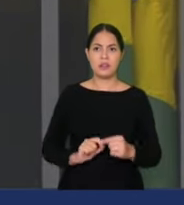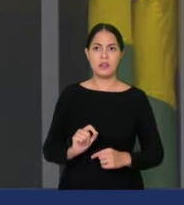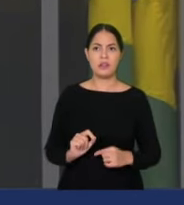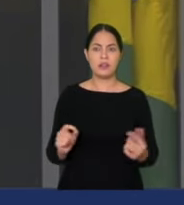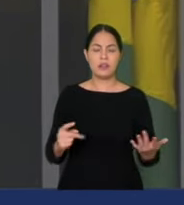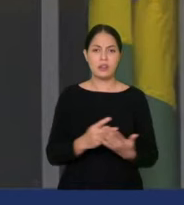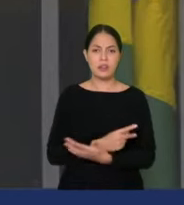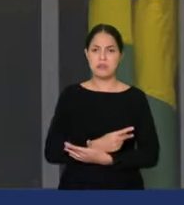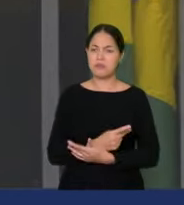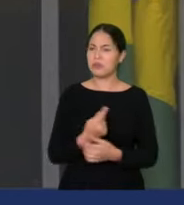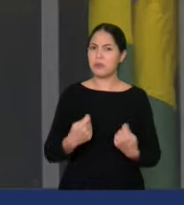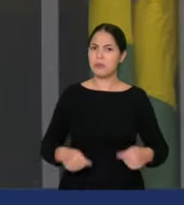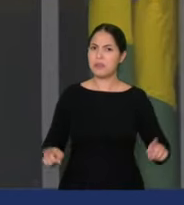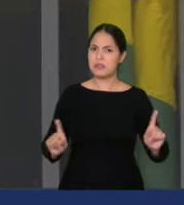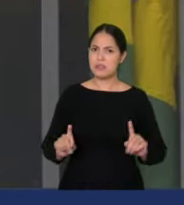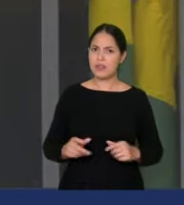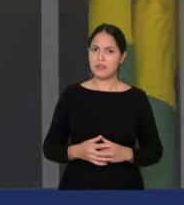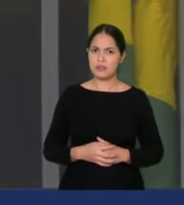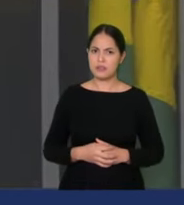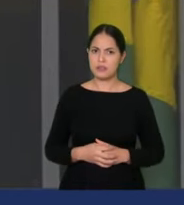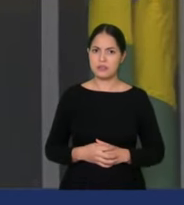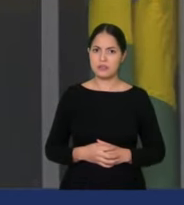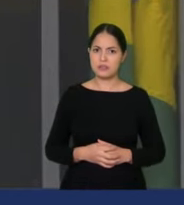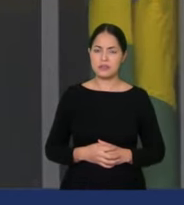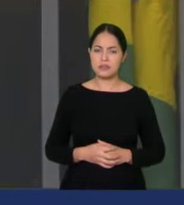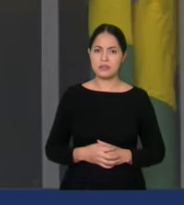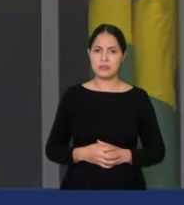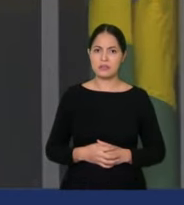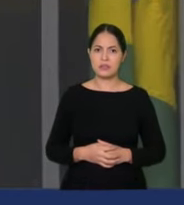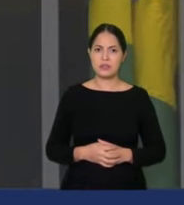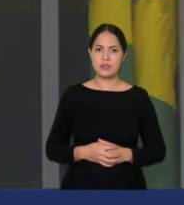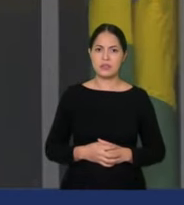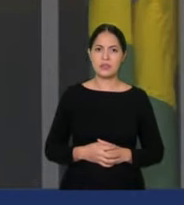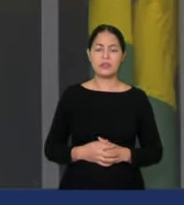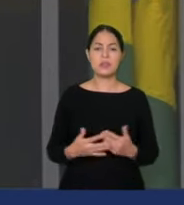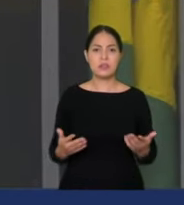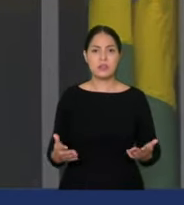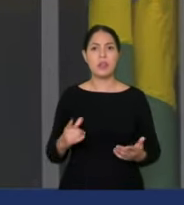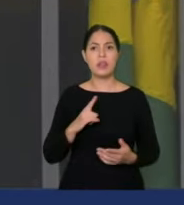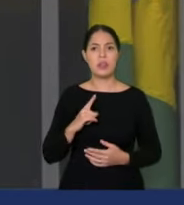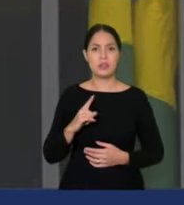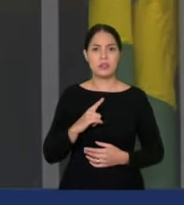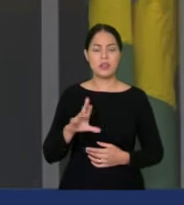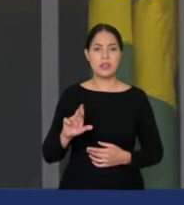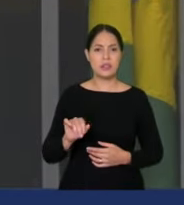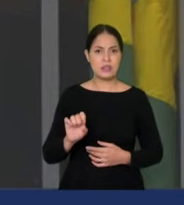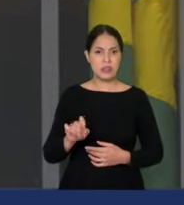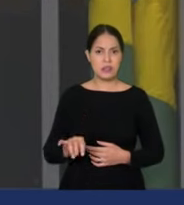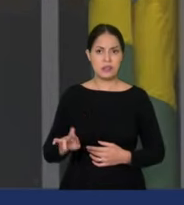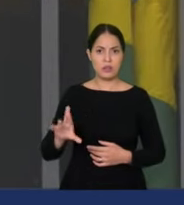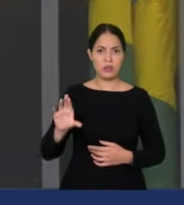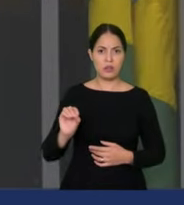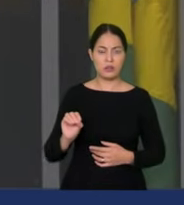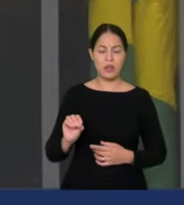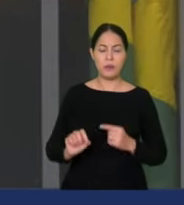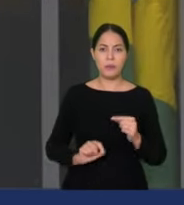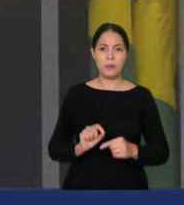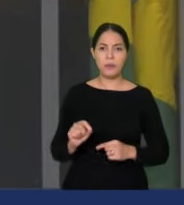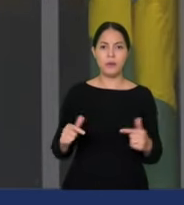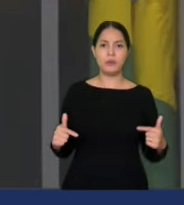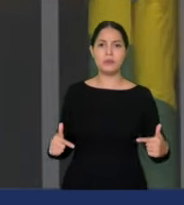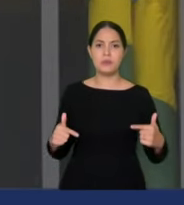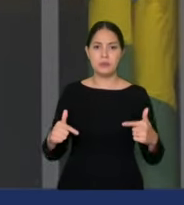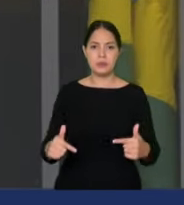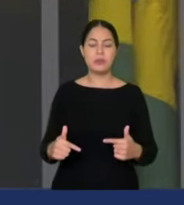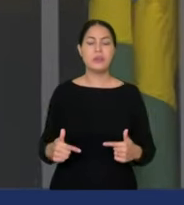lá em Sobradinho, os reservatórios cheios, e aqui no Brasil inteiro, que